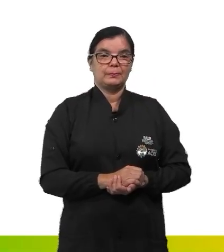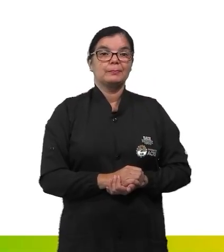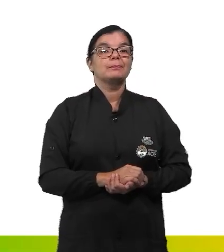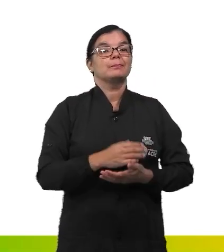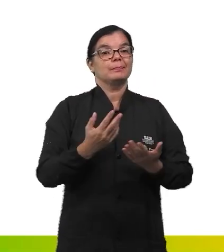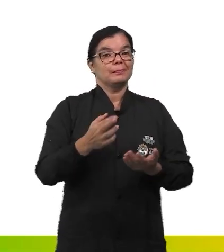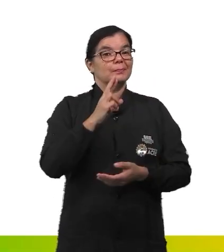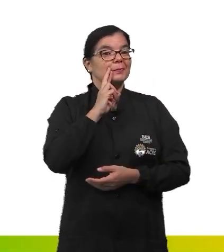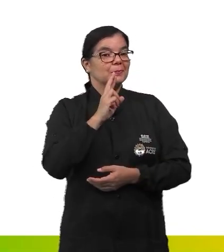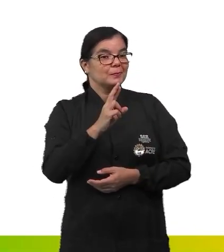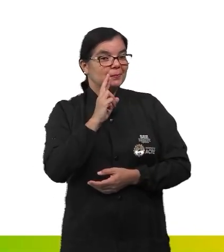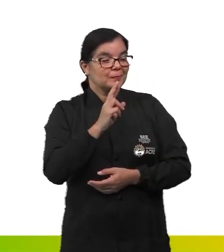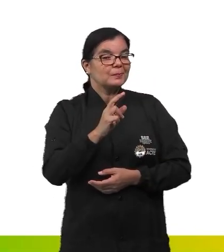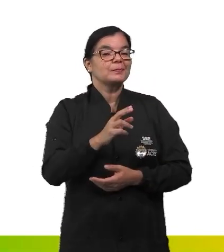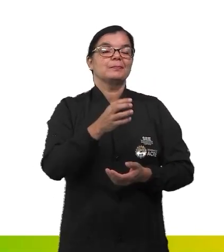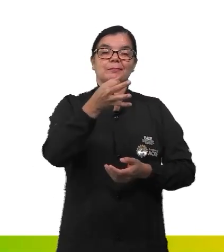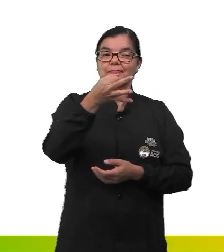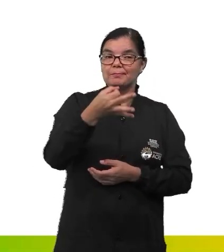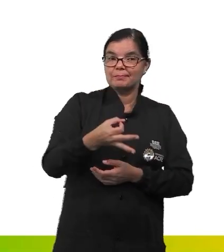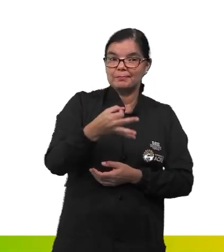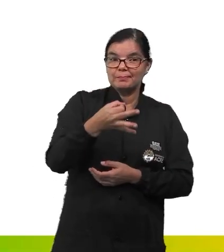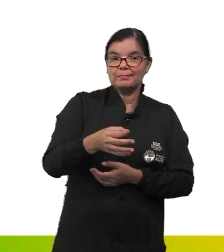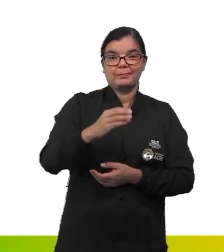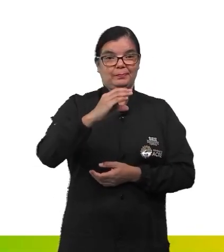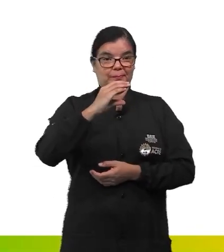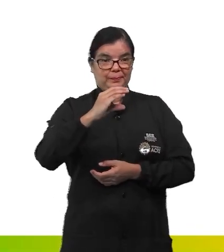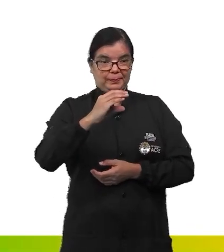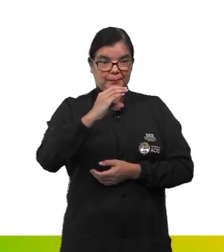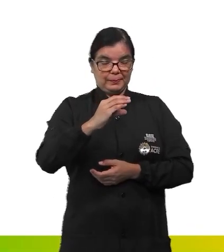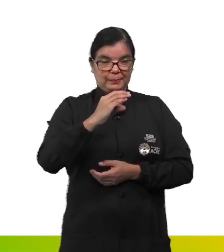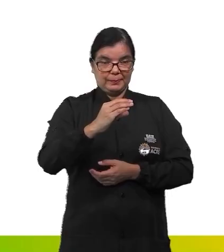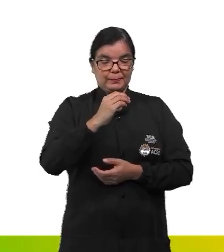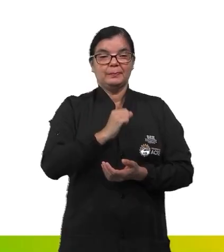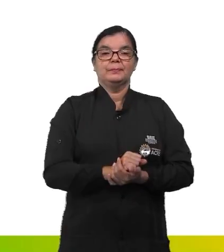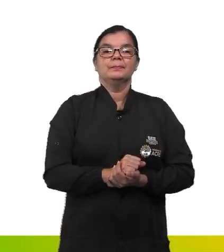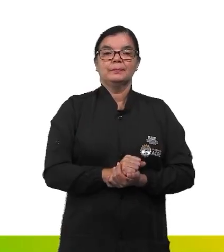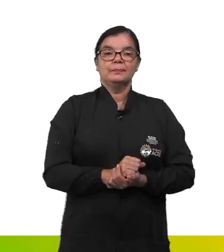Acertou? Quem disse aí que é a alternativa C?